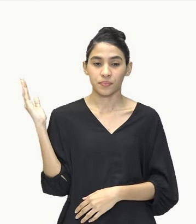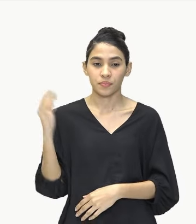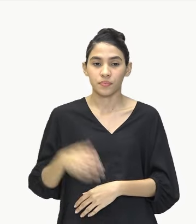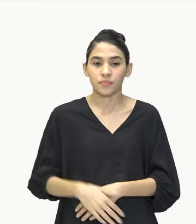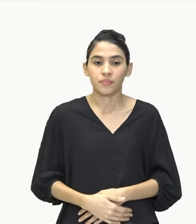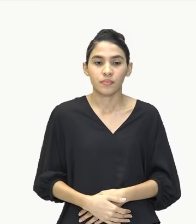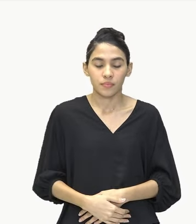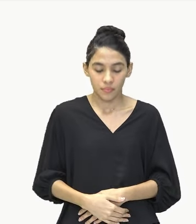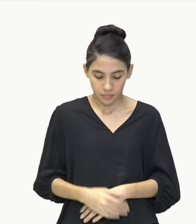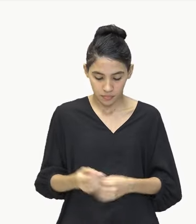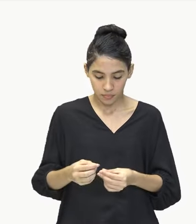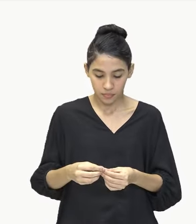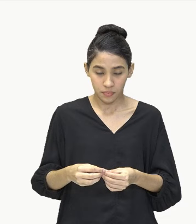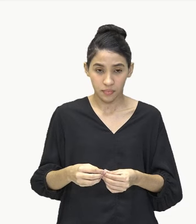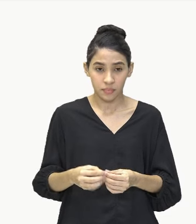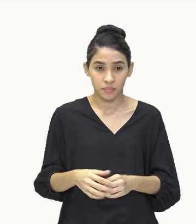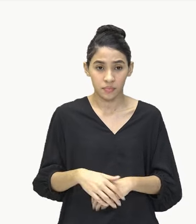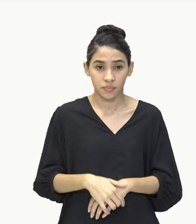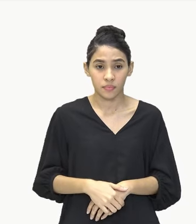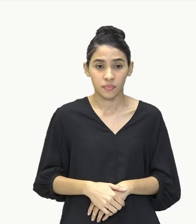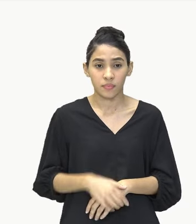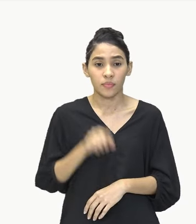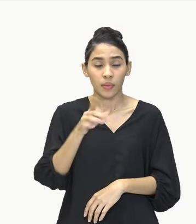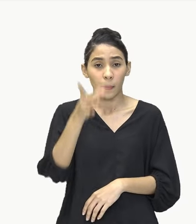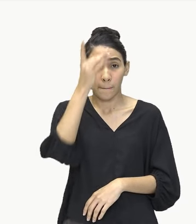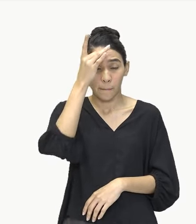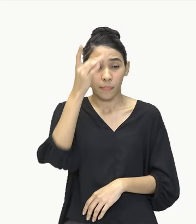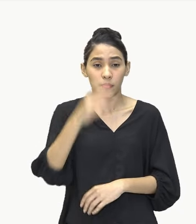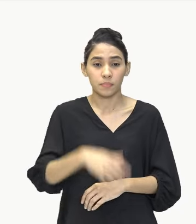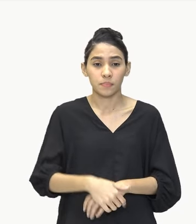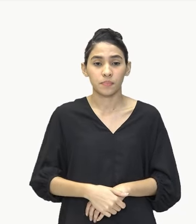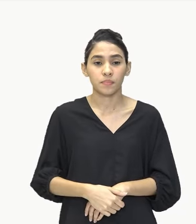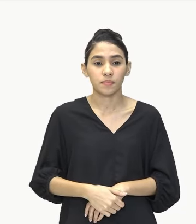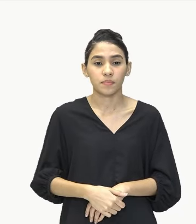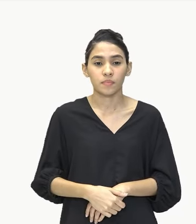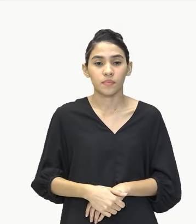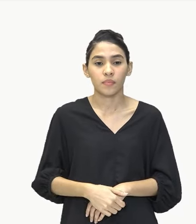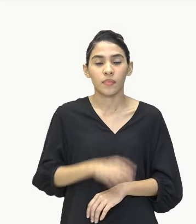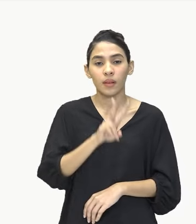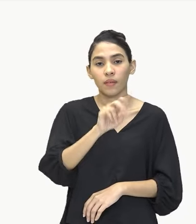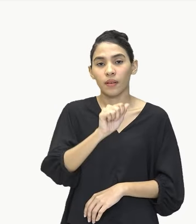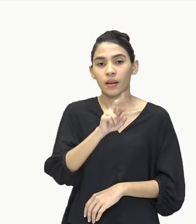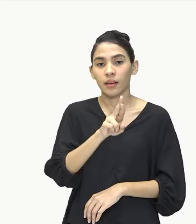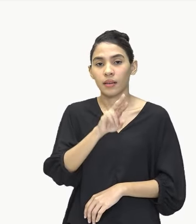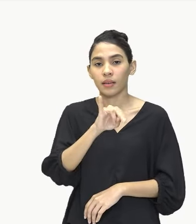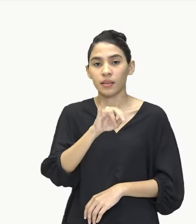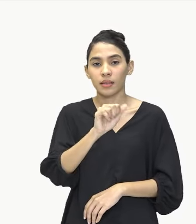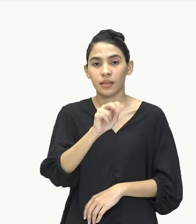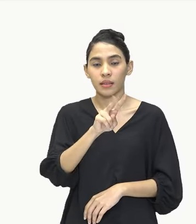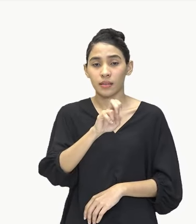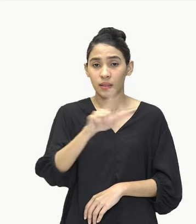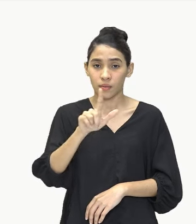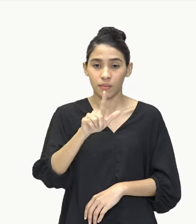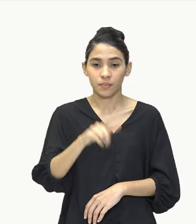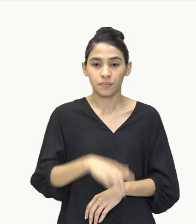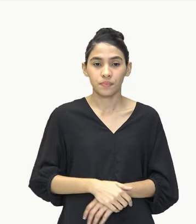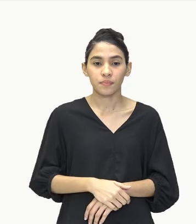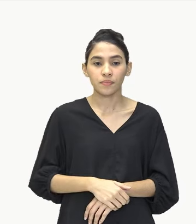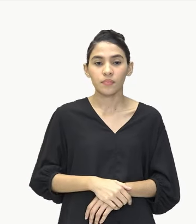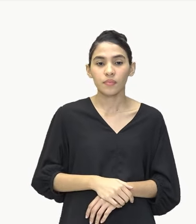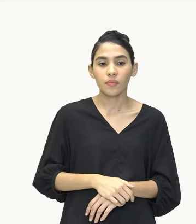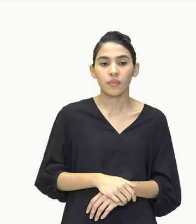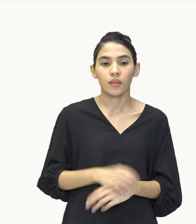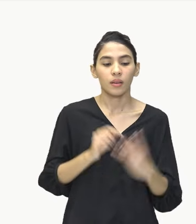67x. Primeira coisa que eu quero que você perceba aí é a variável. A variável do